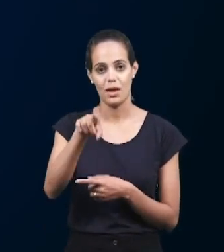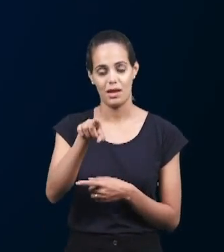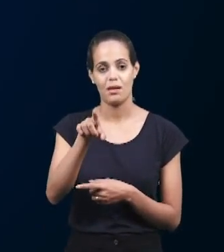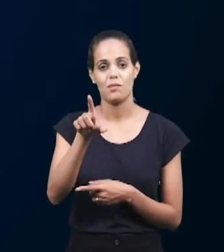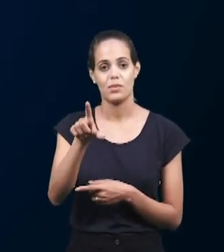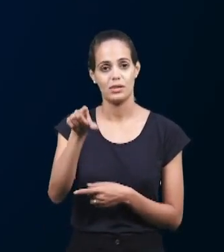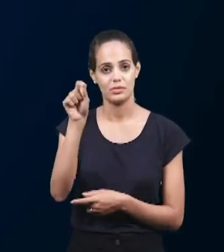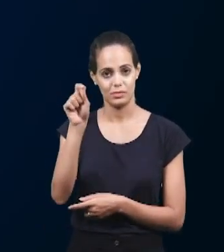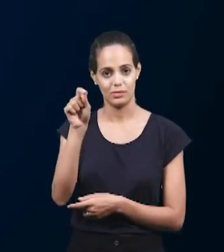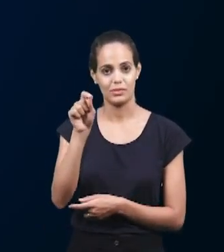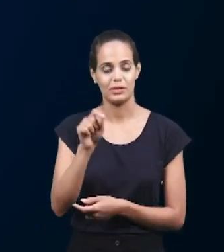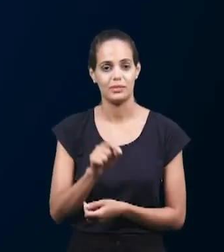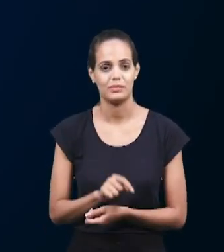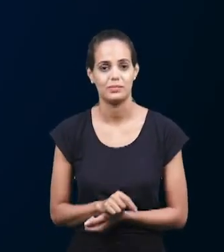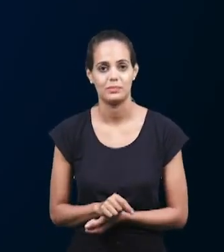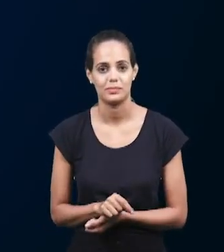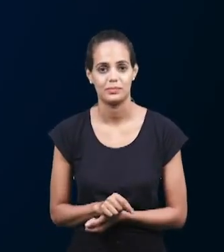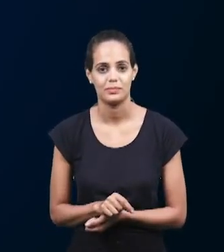escolha,